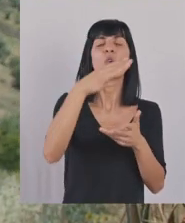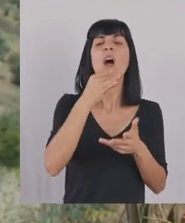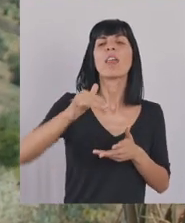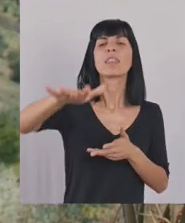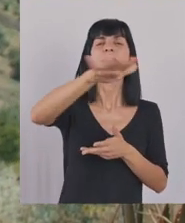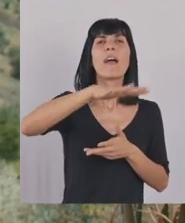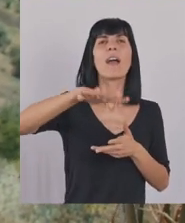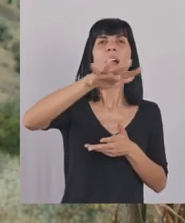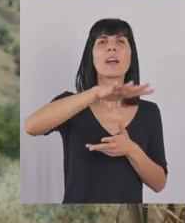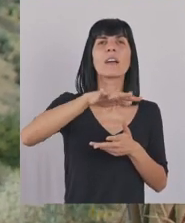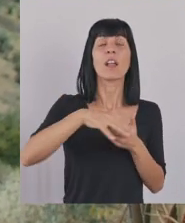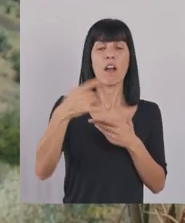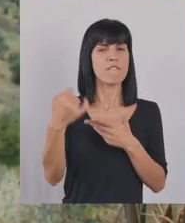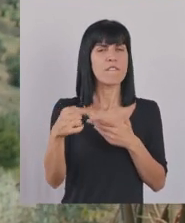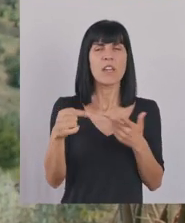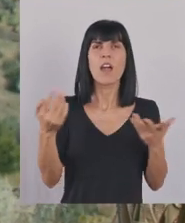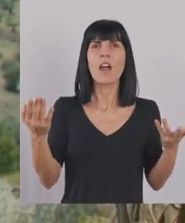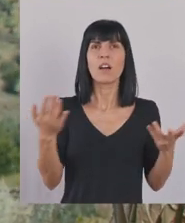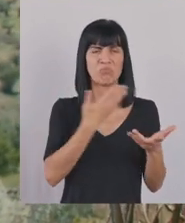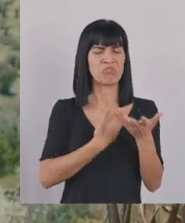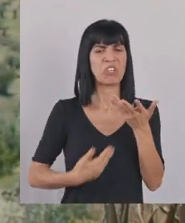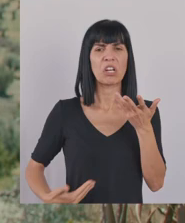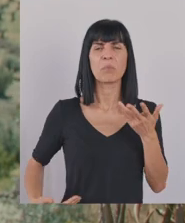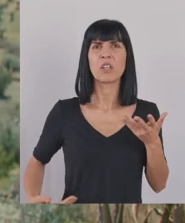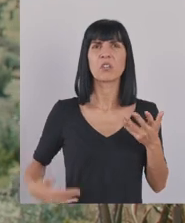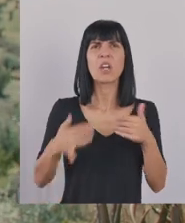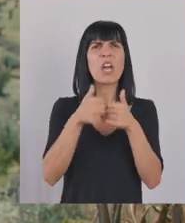Targadia, pá. Havia aí...